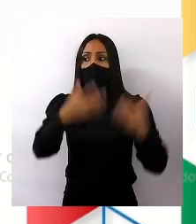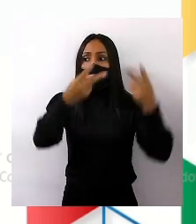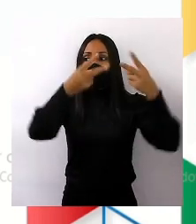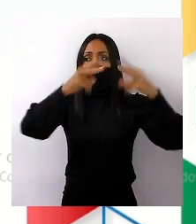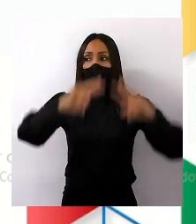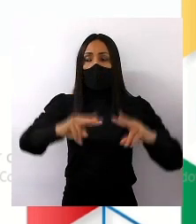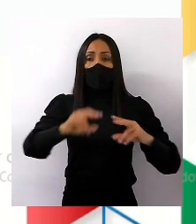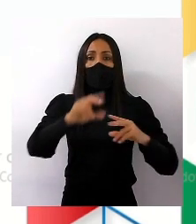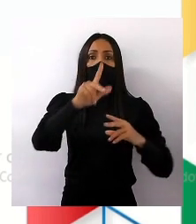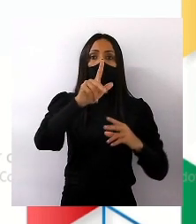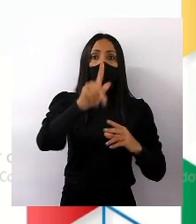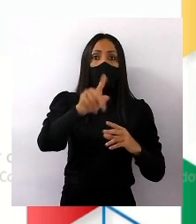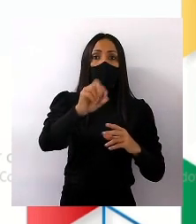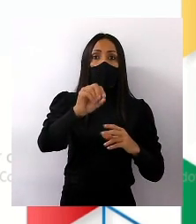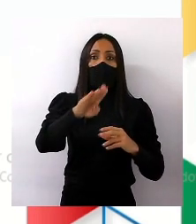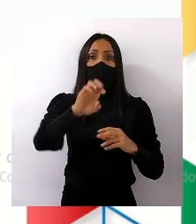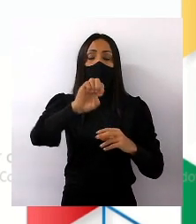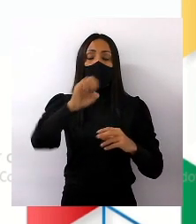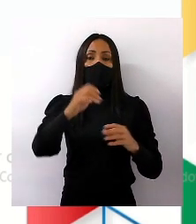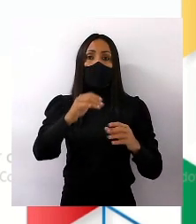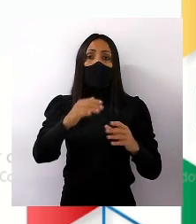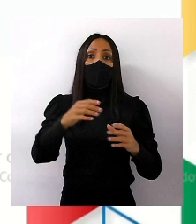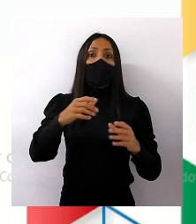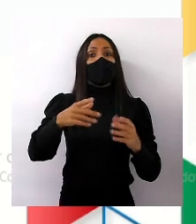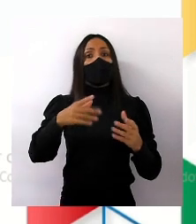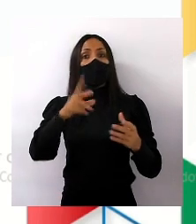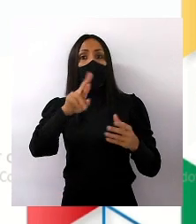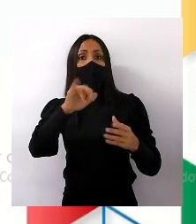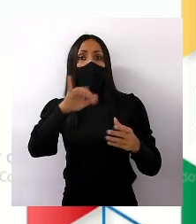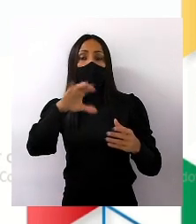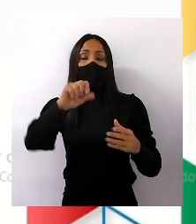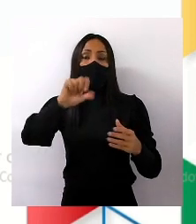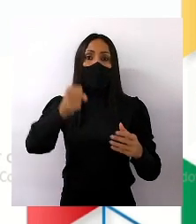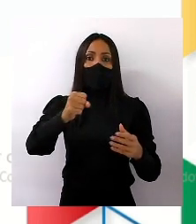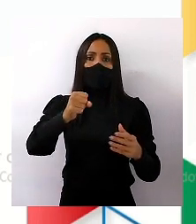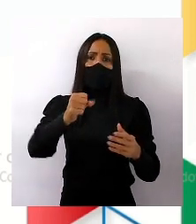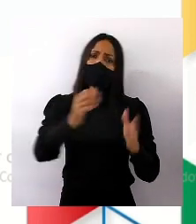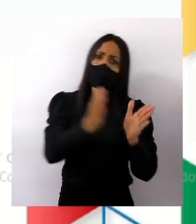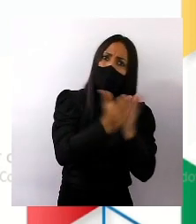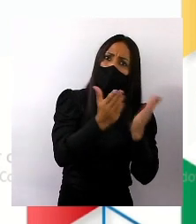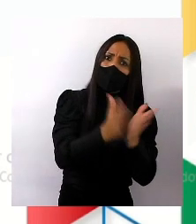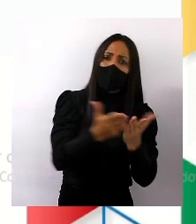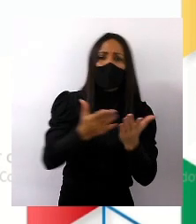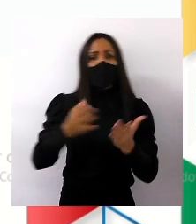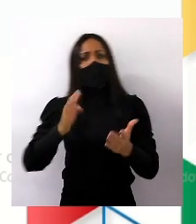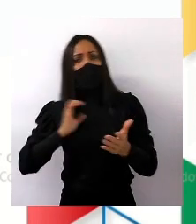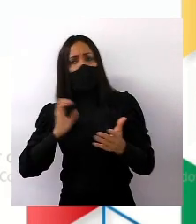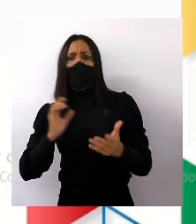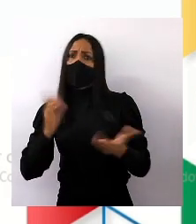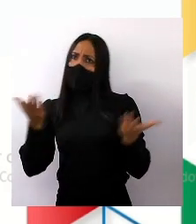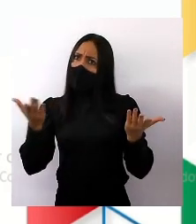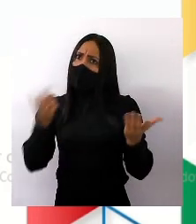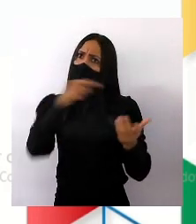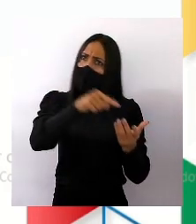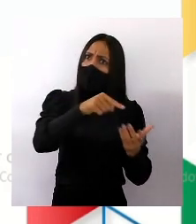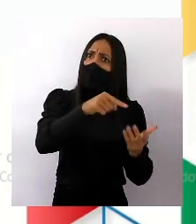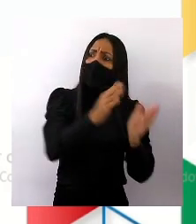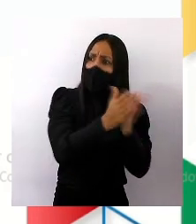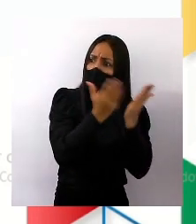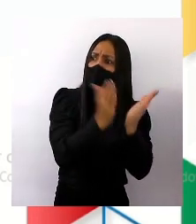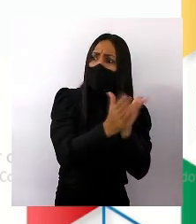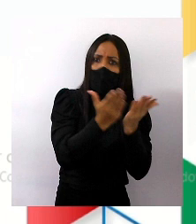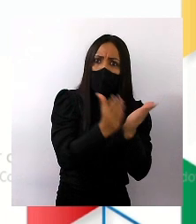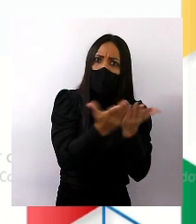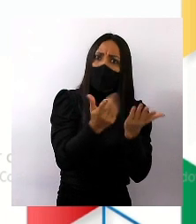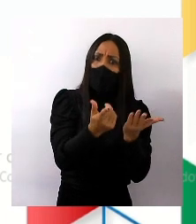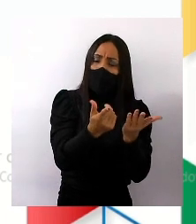e são ricas. Como assim, professor? Rimas pobres? Isso mesmo. São rimas que